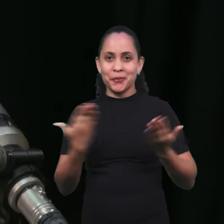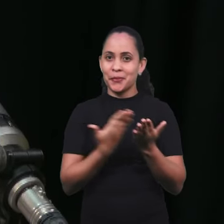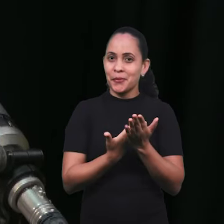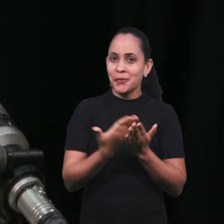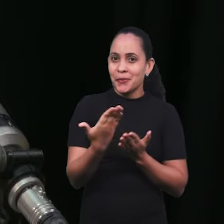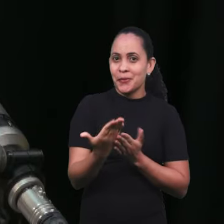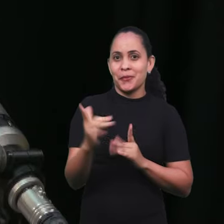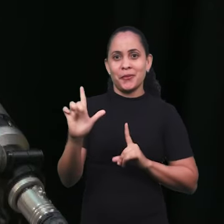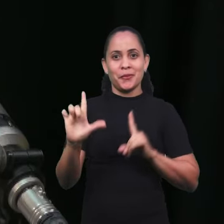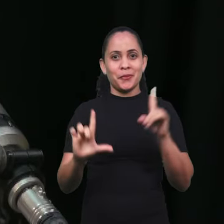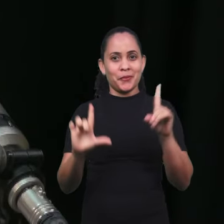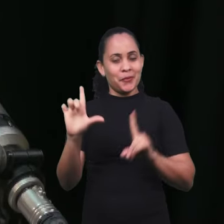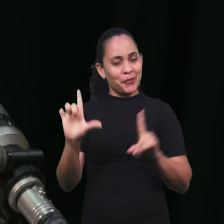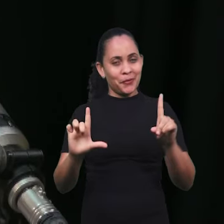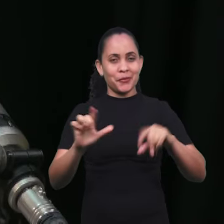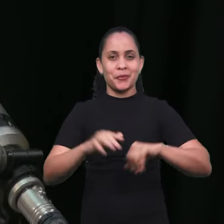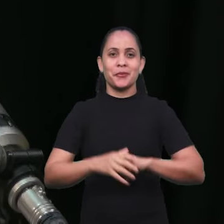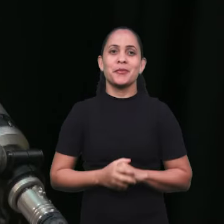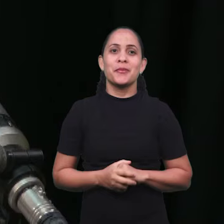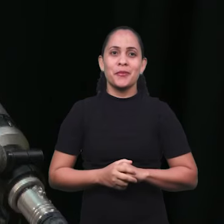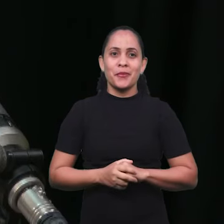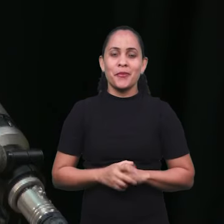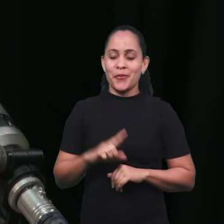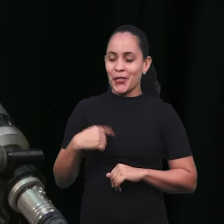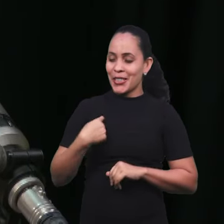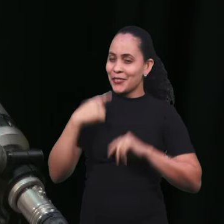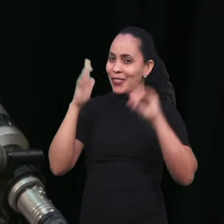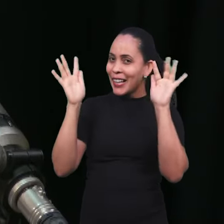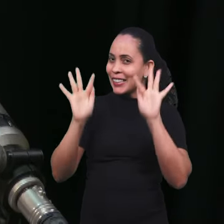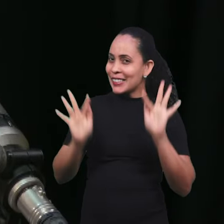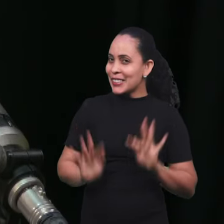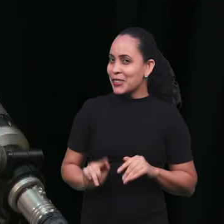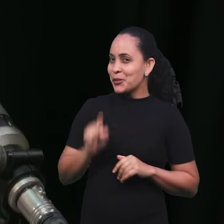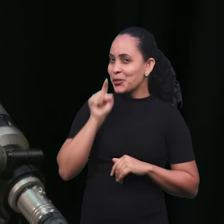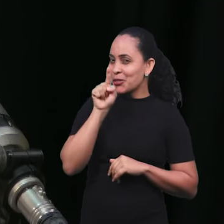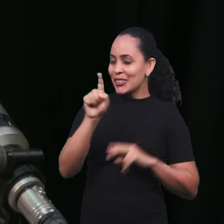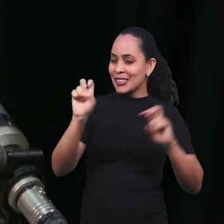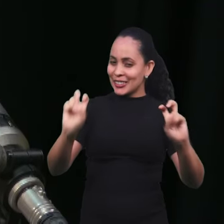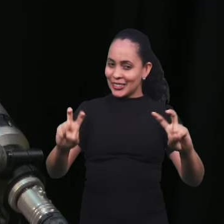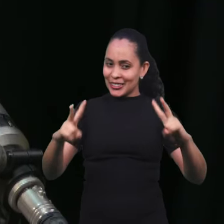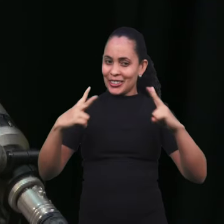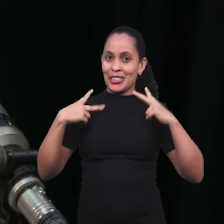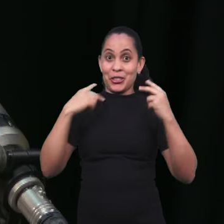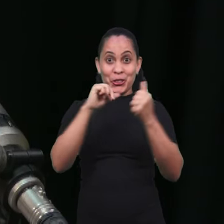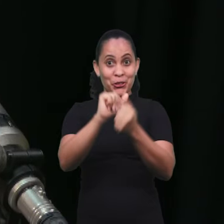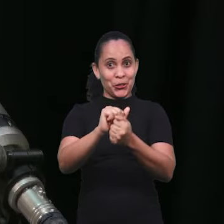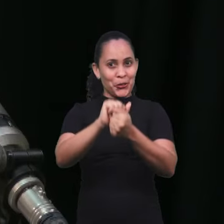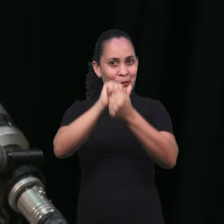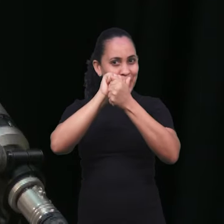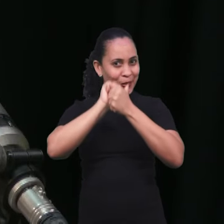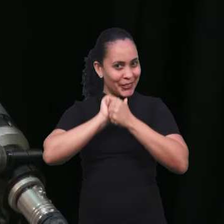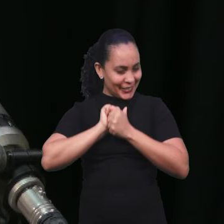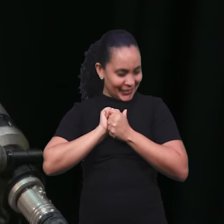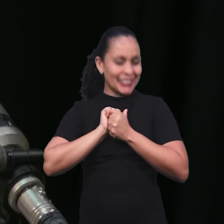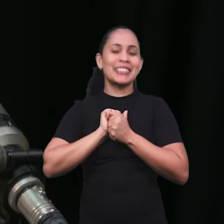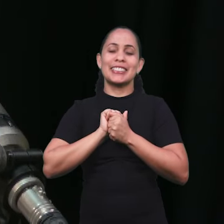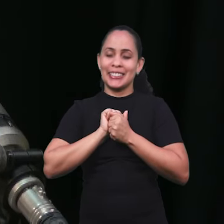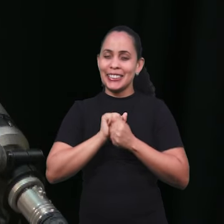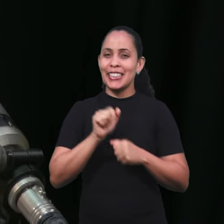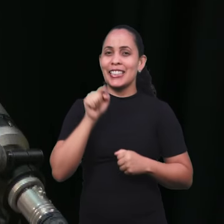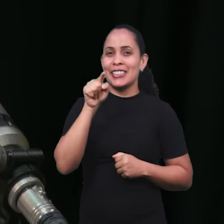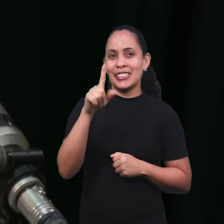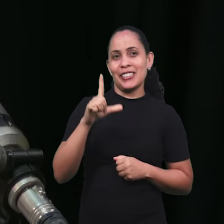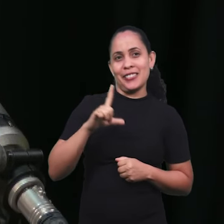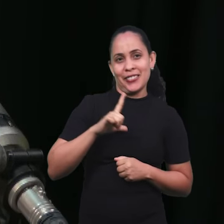mais uma edição deste programa. Felizes por saber que você está aí participando conosco. Aliás, uma das maneiras que você